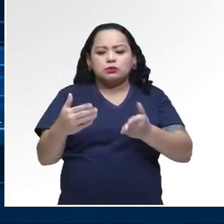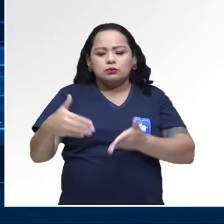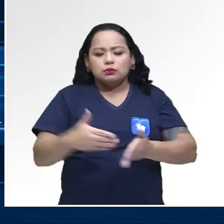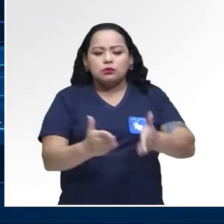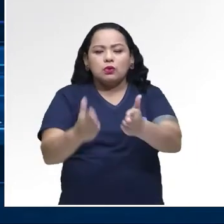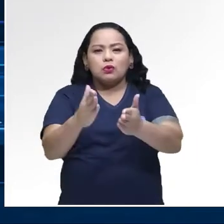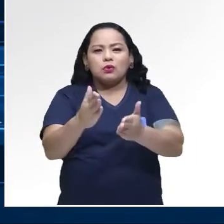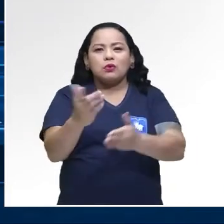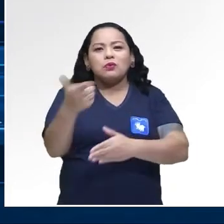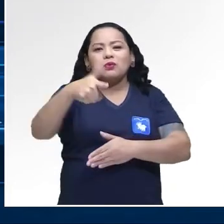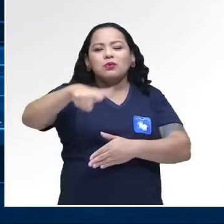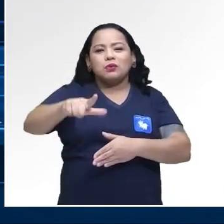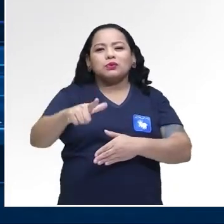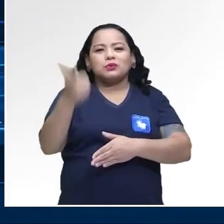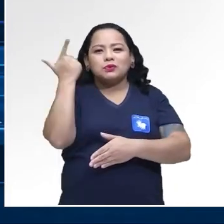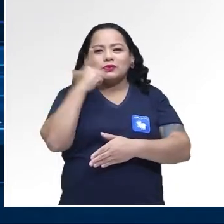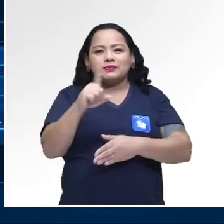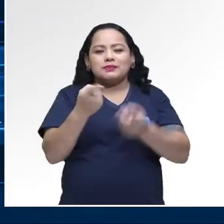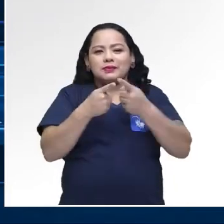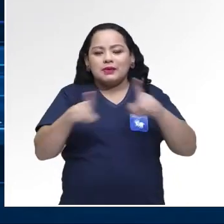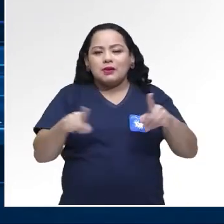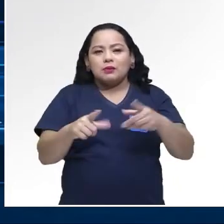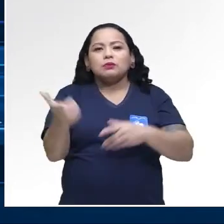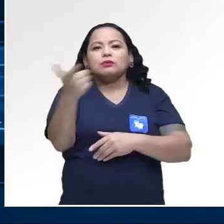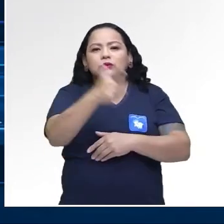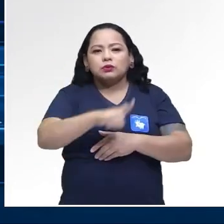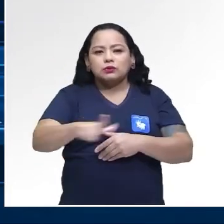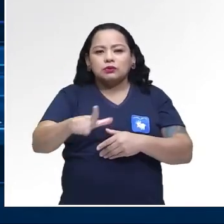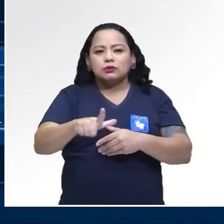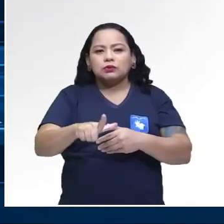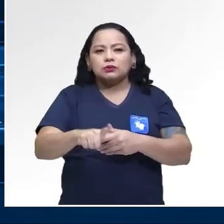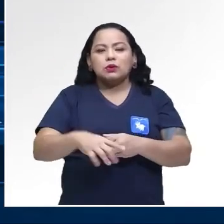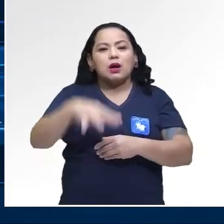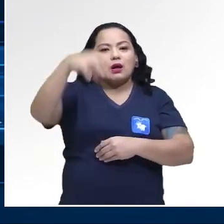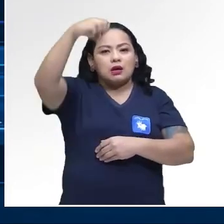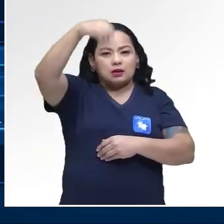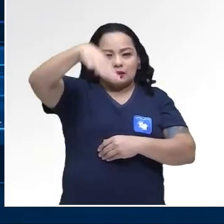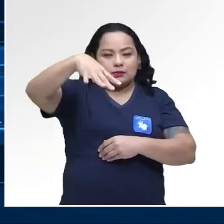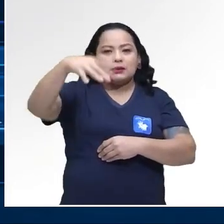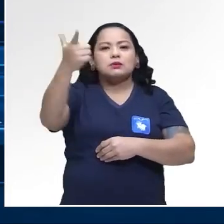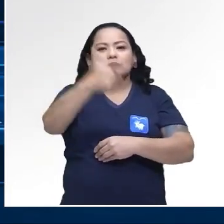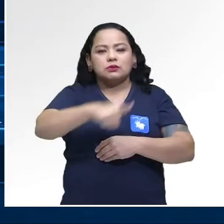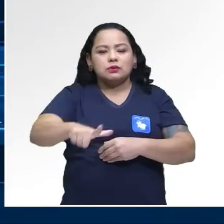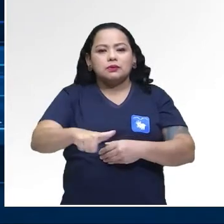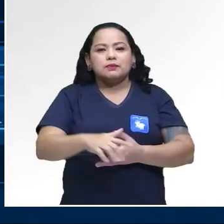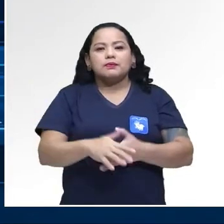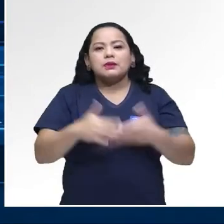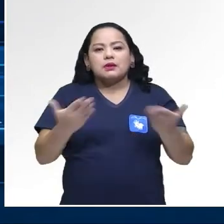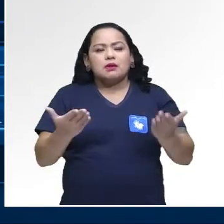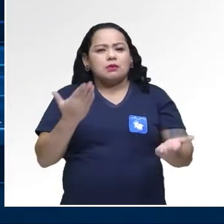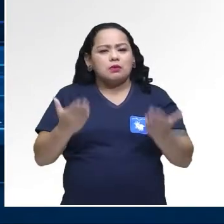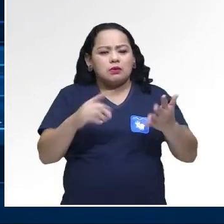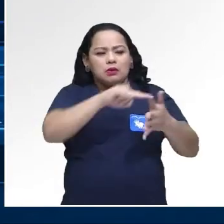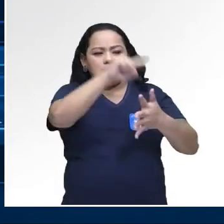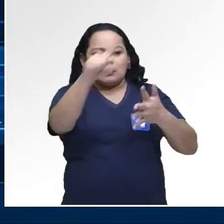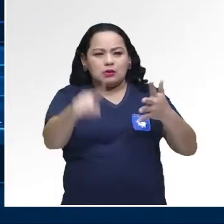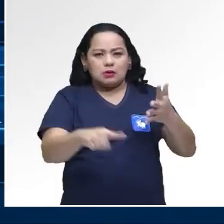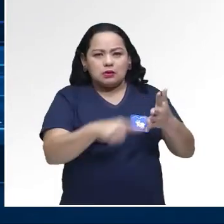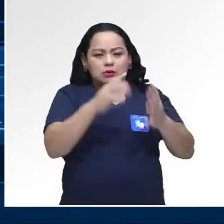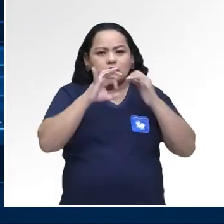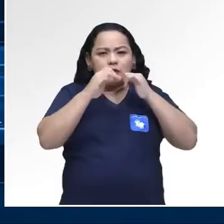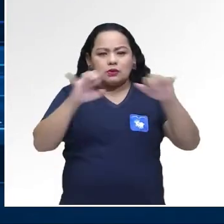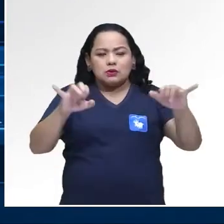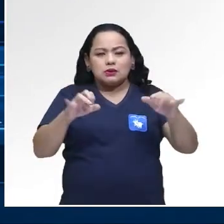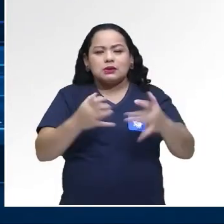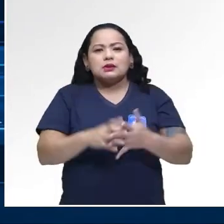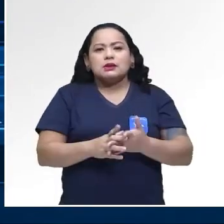uma outra linha. E aí ele vai permanecer com essa lâmpada acesa. Tá? Então, em relação a circuitos, tem um em série, um